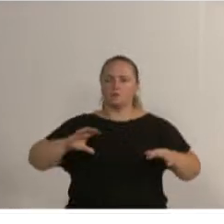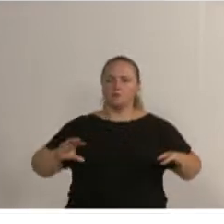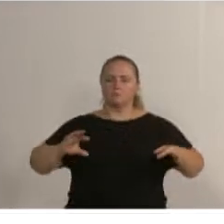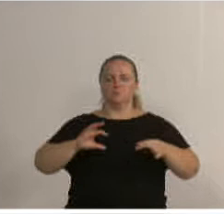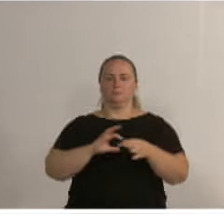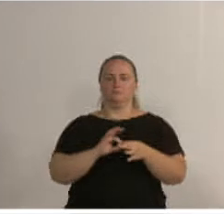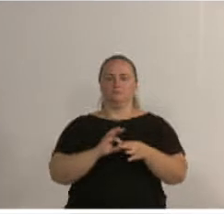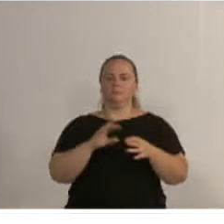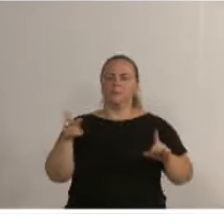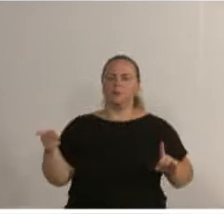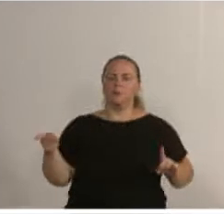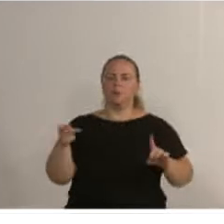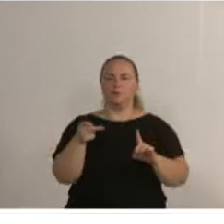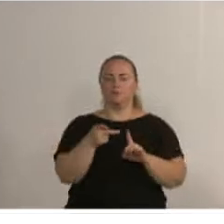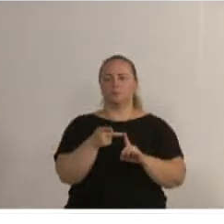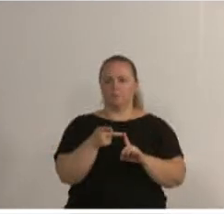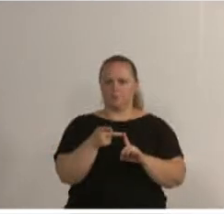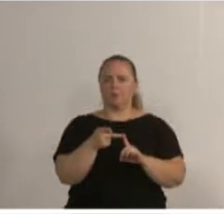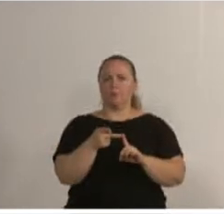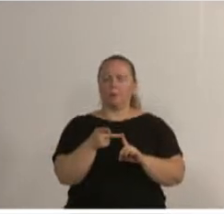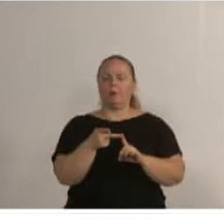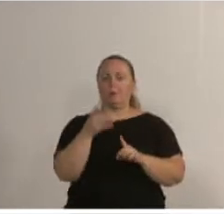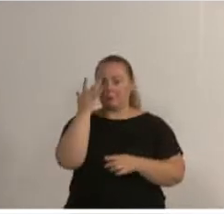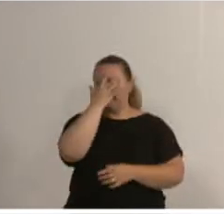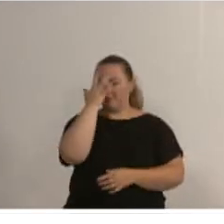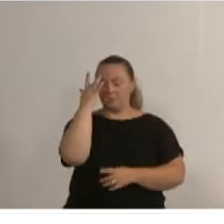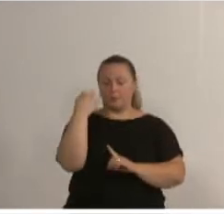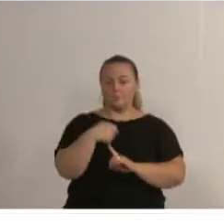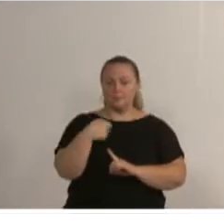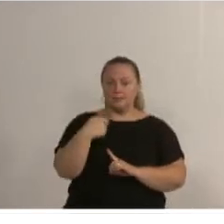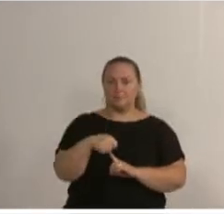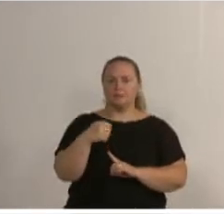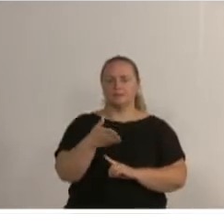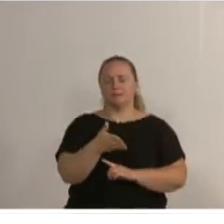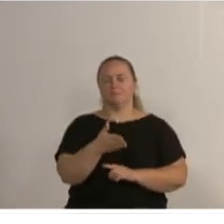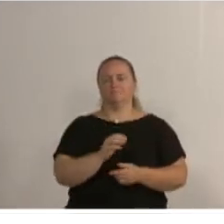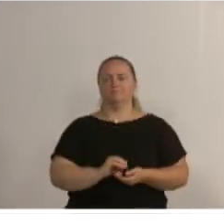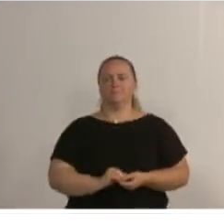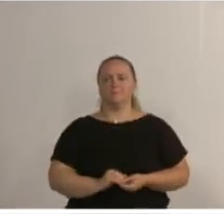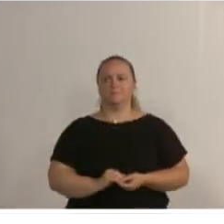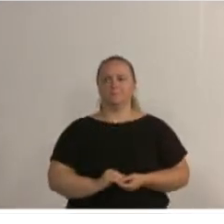e sem o usuário, todo esse trabalho aqui não teria razão de ser.